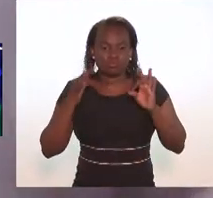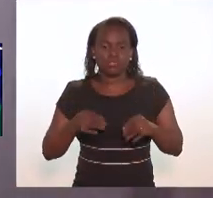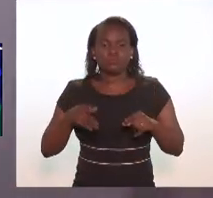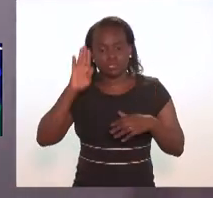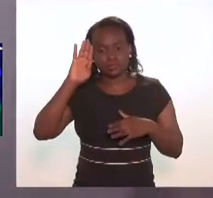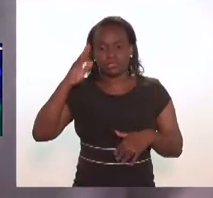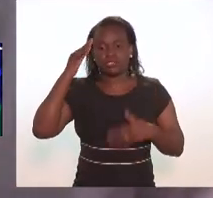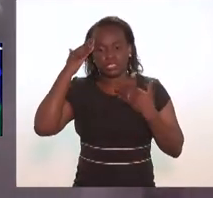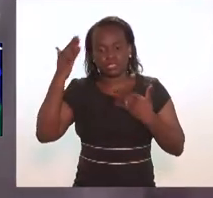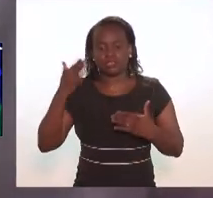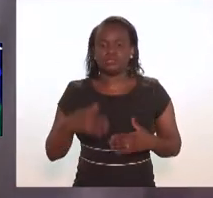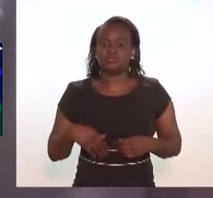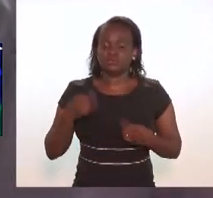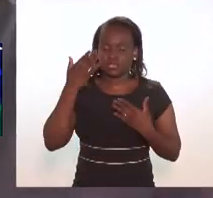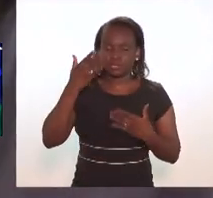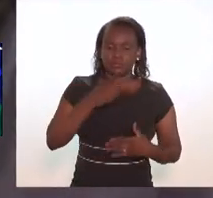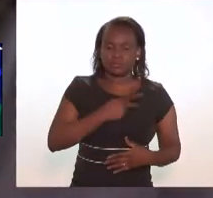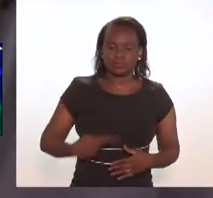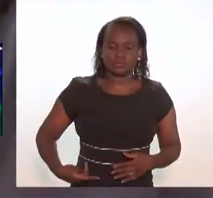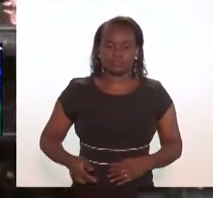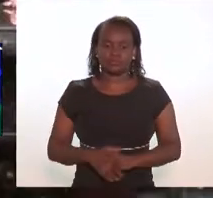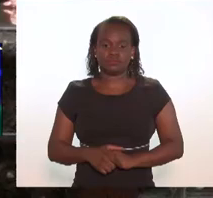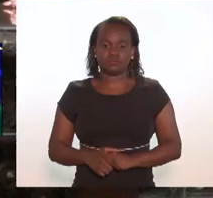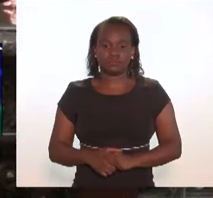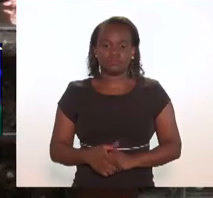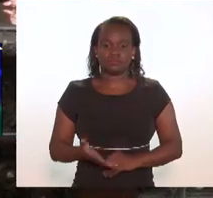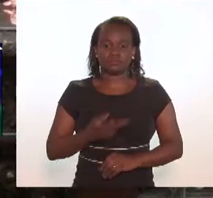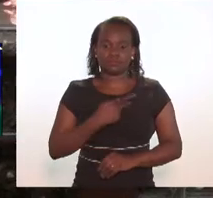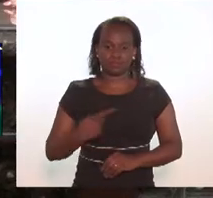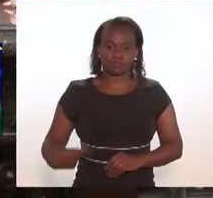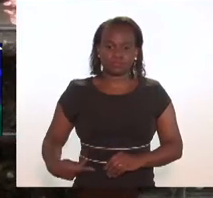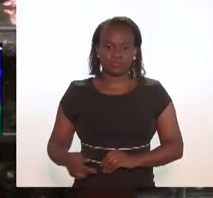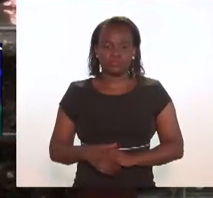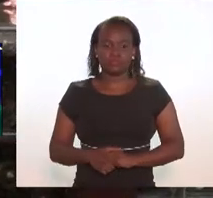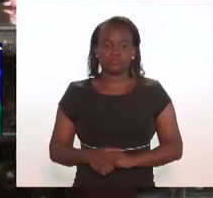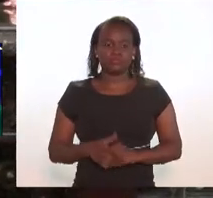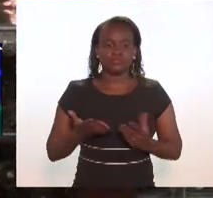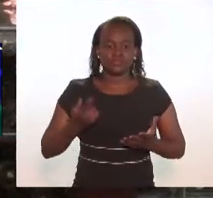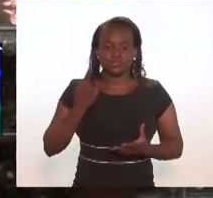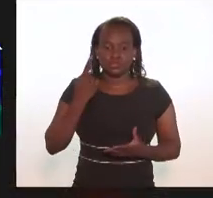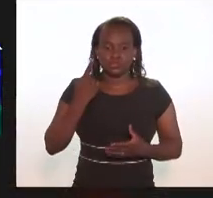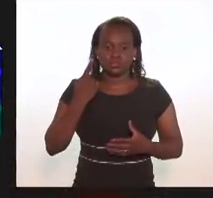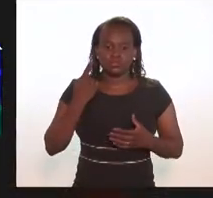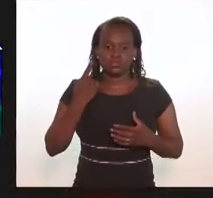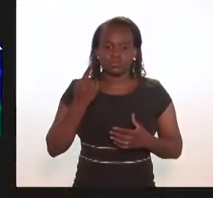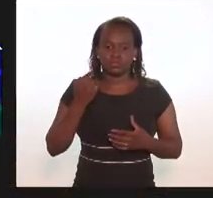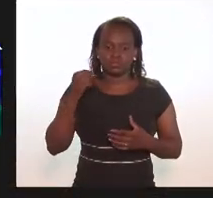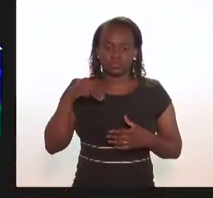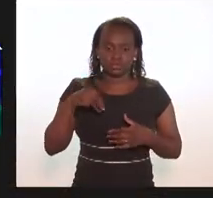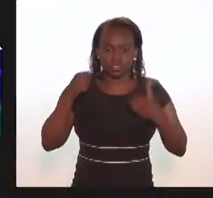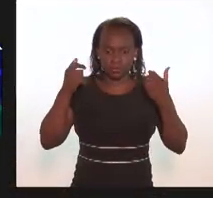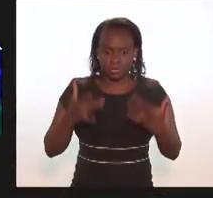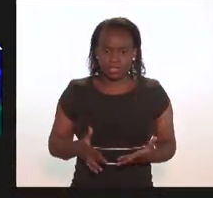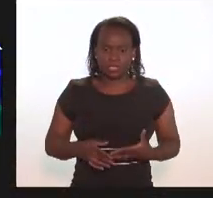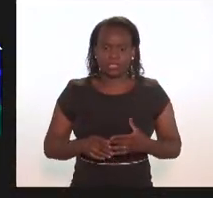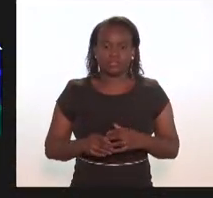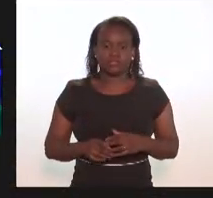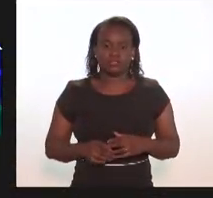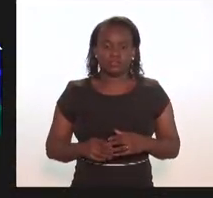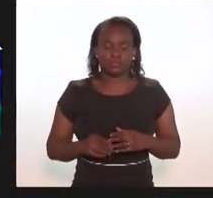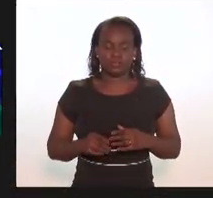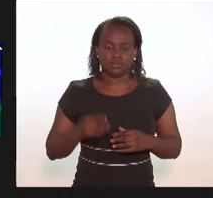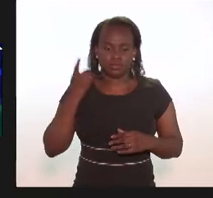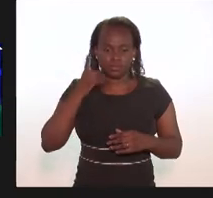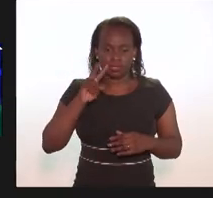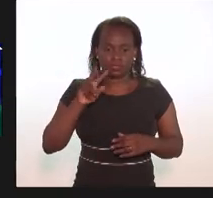gratidão. Obrigado, presidente. Presidente, queria só consignar meu voto aí contrário ao projeto do Valdec,